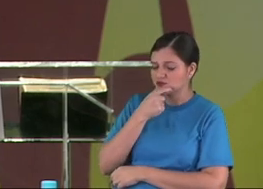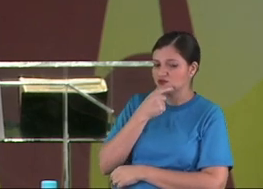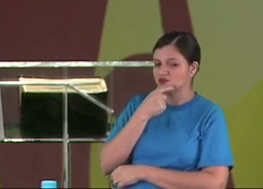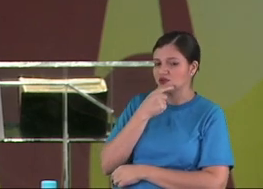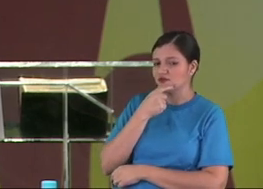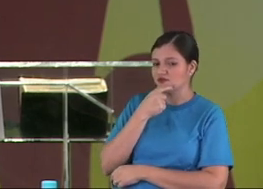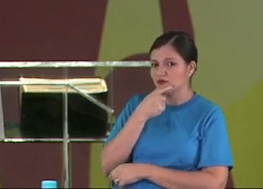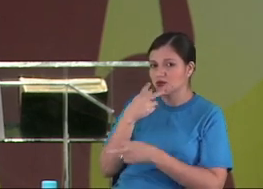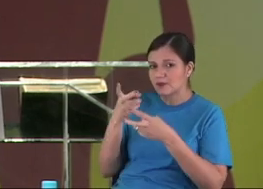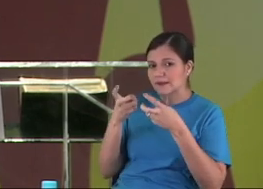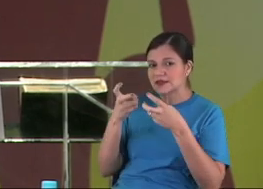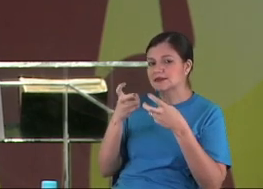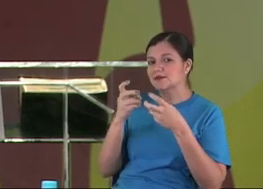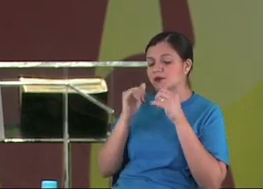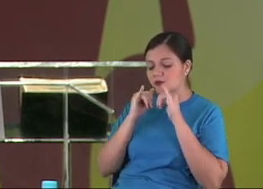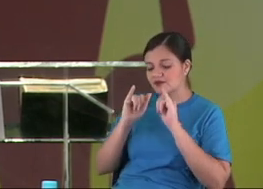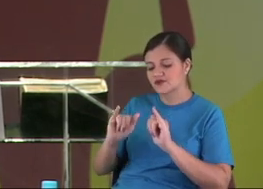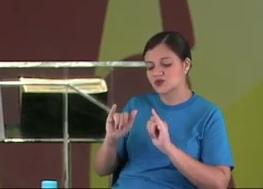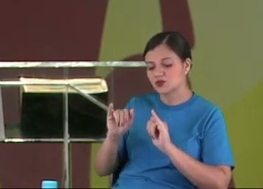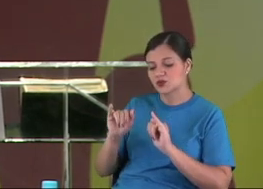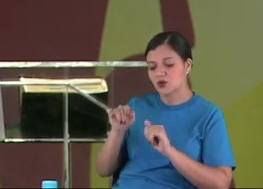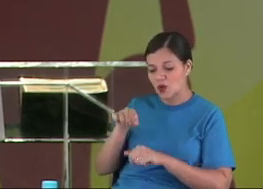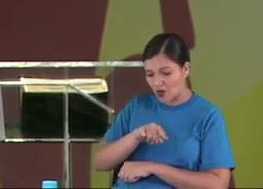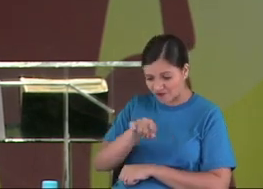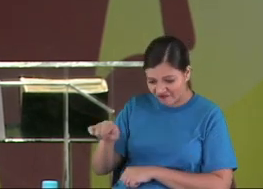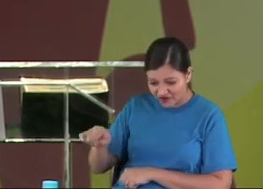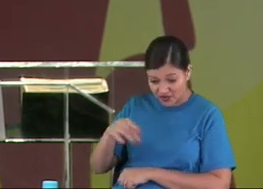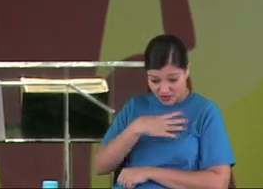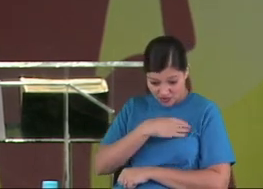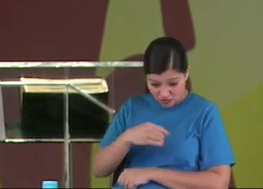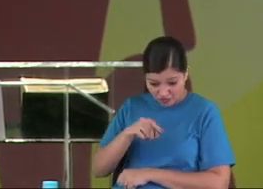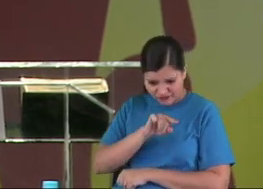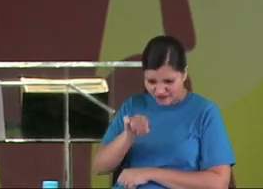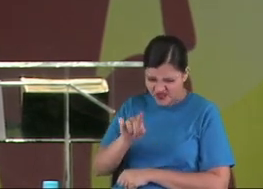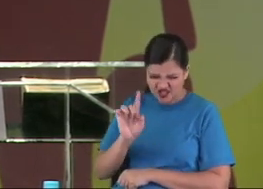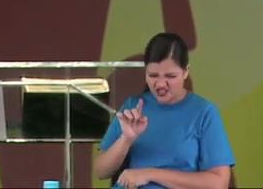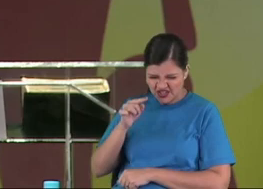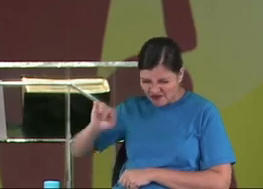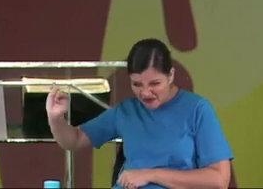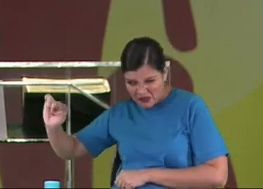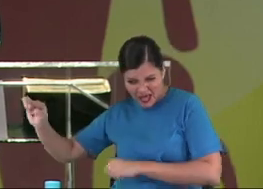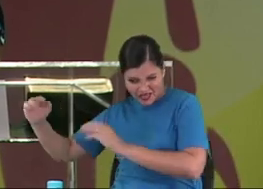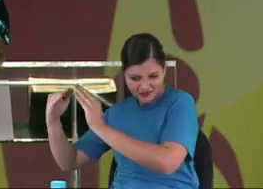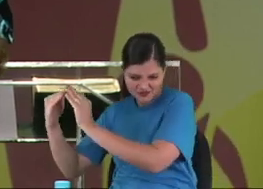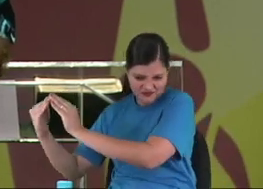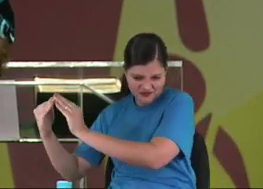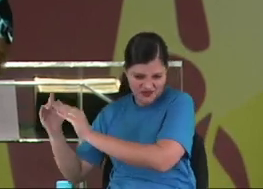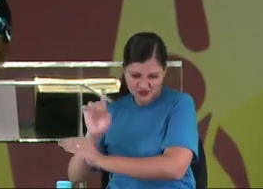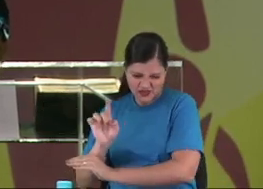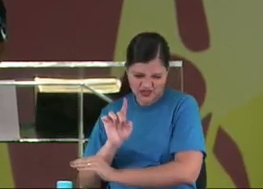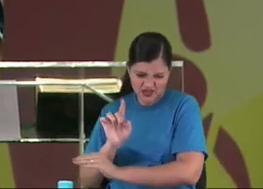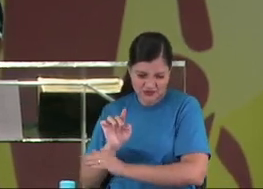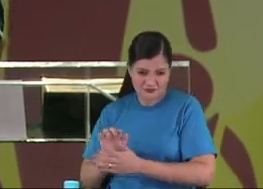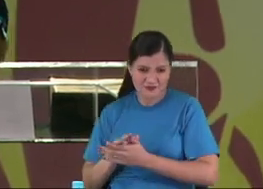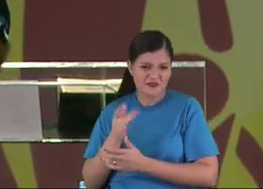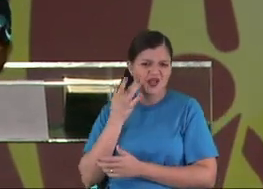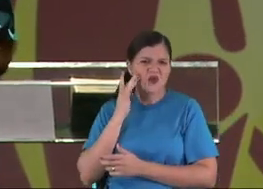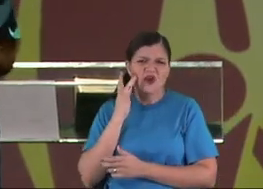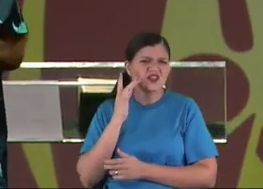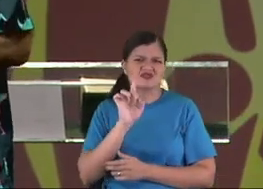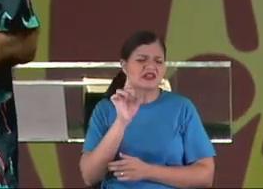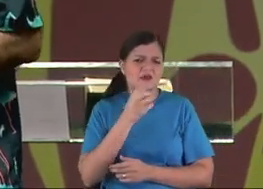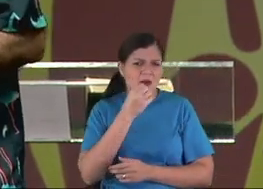chegou a essa conclusão, disse, olha, filhos, vocês não vão mais lá na casa deles, não. Por quê? Não, acho que não é um